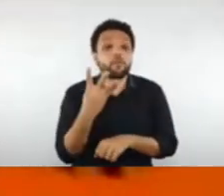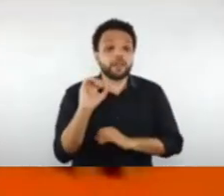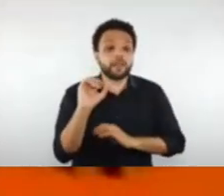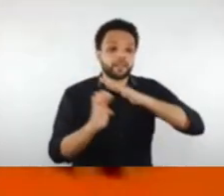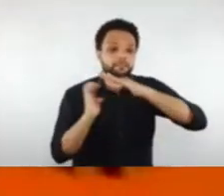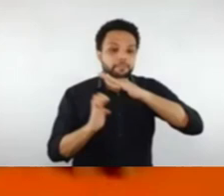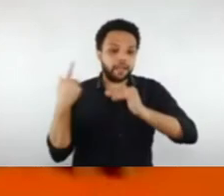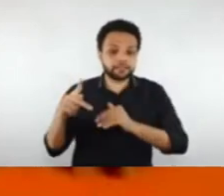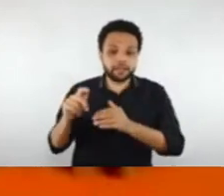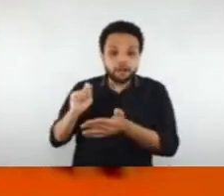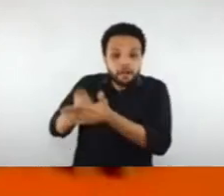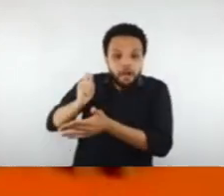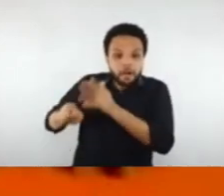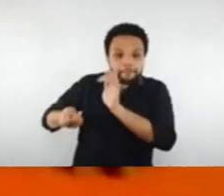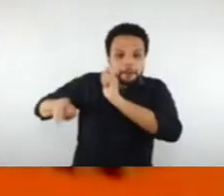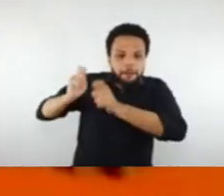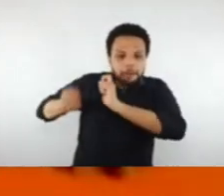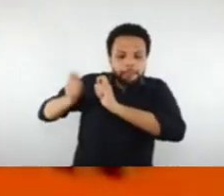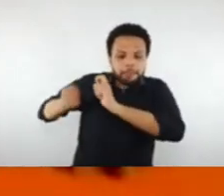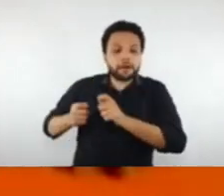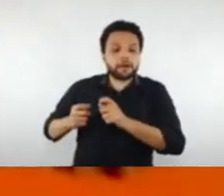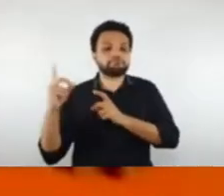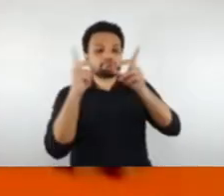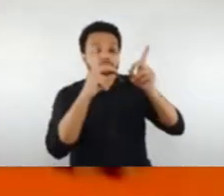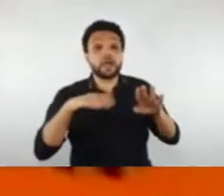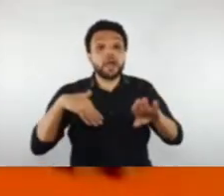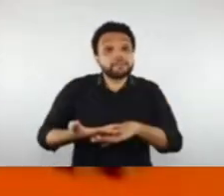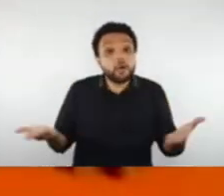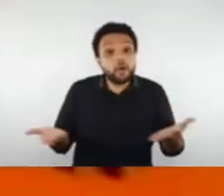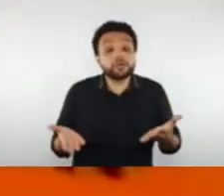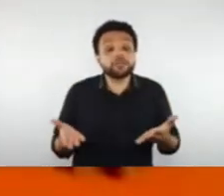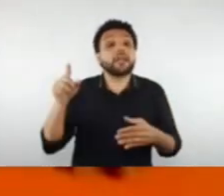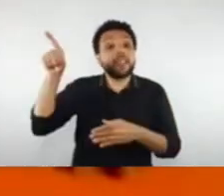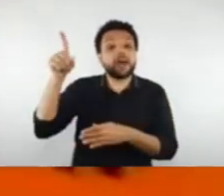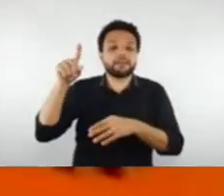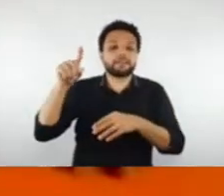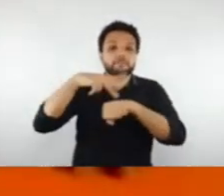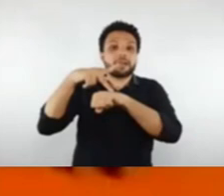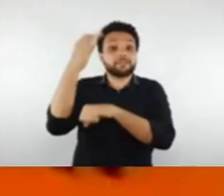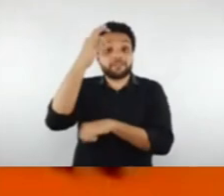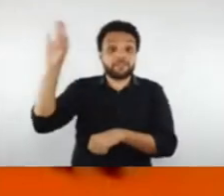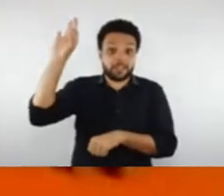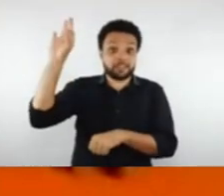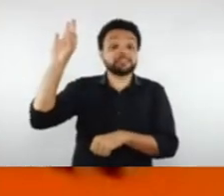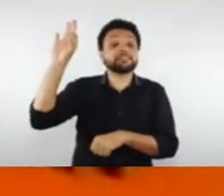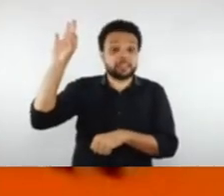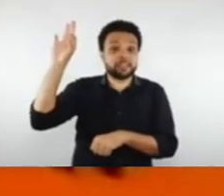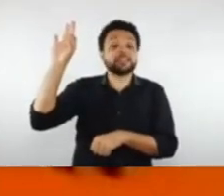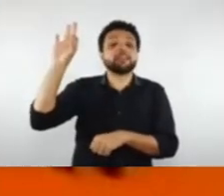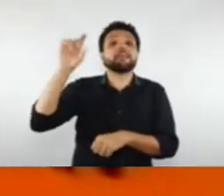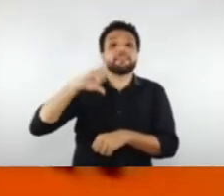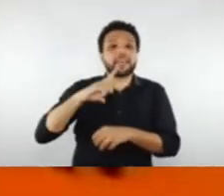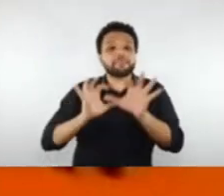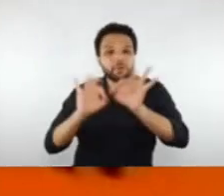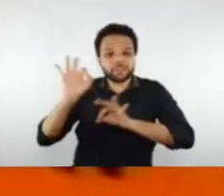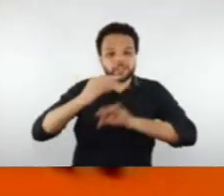Até hoje, ele é exibido num programa na França, para as escolas francesas, e ele leva